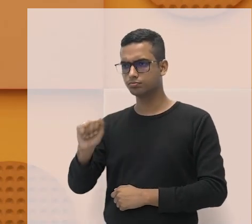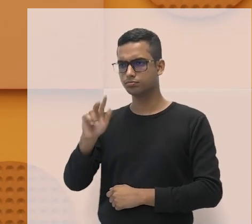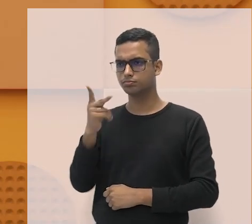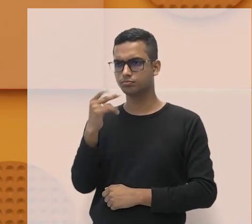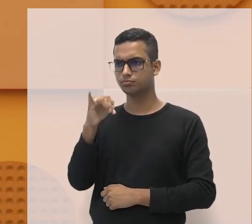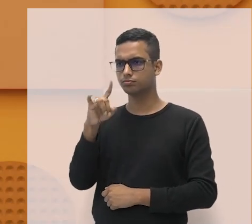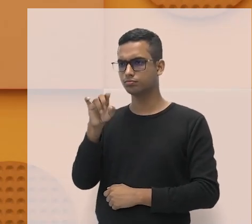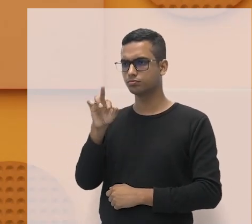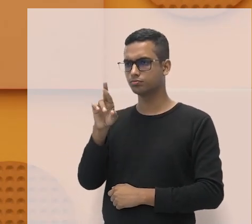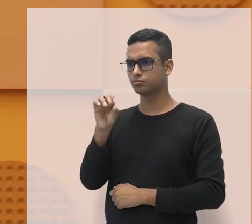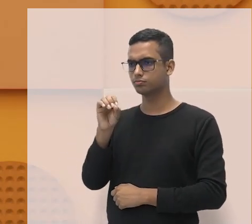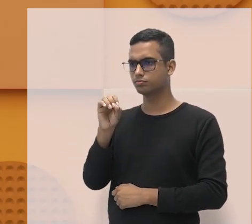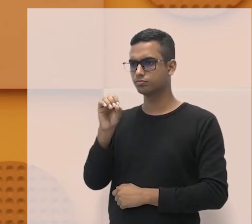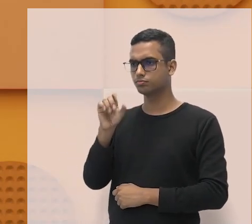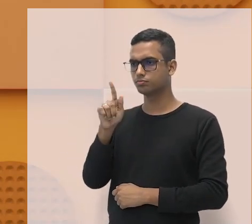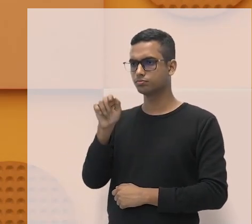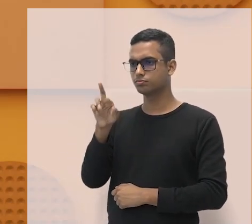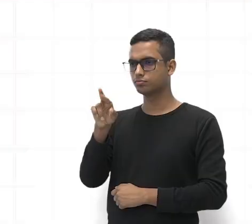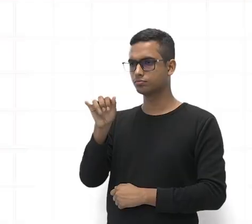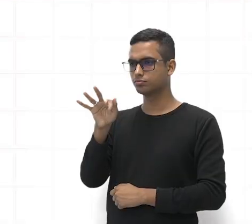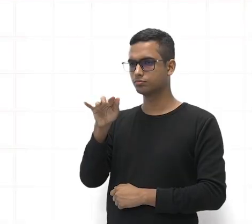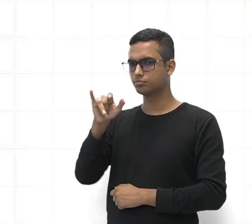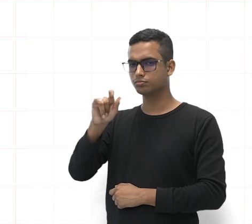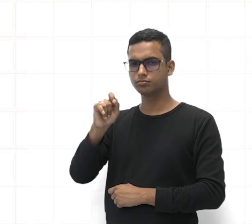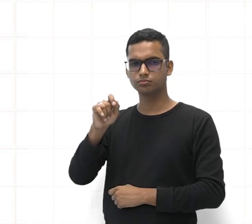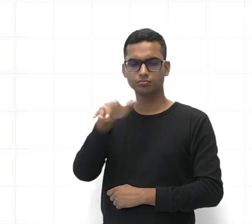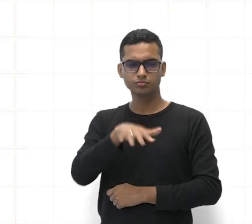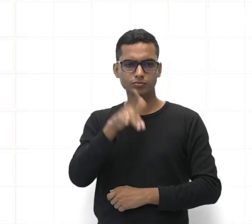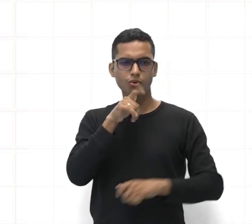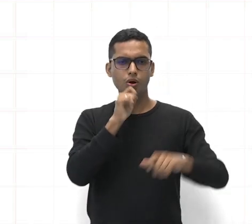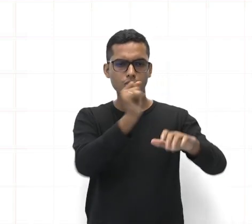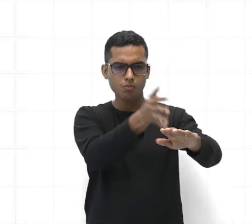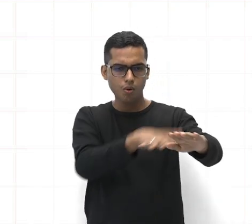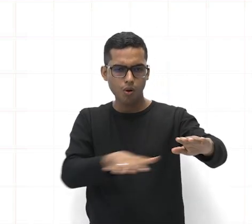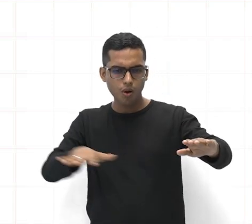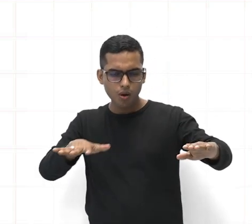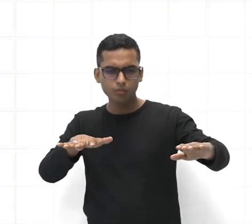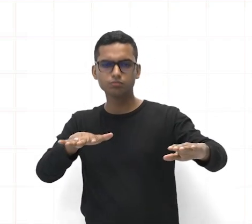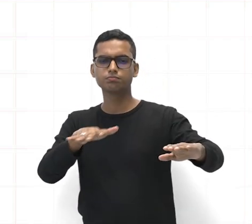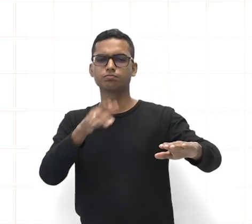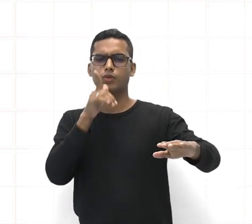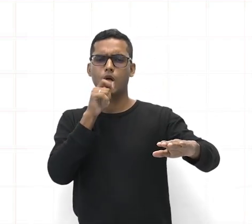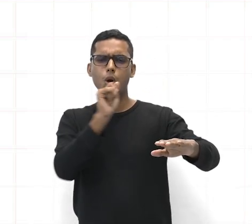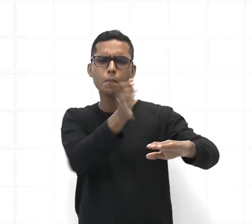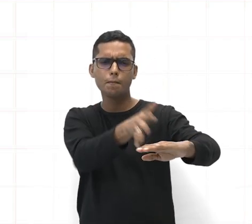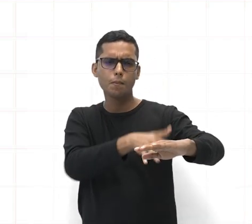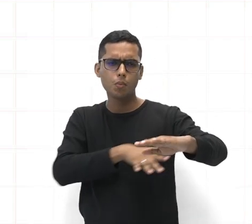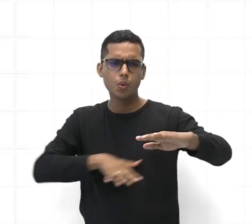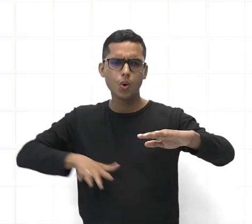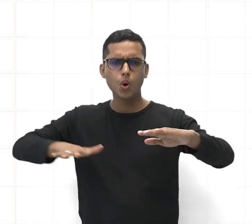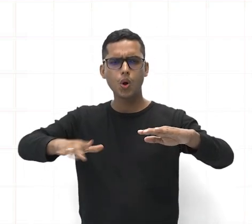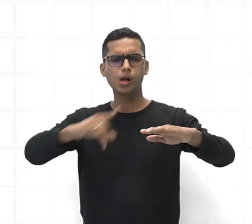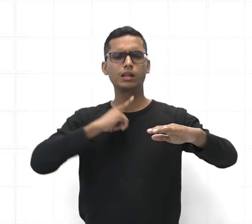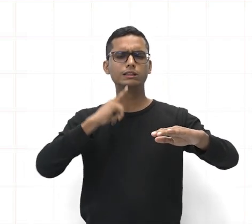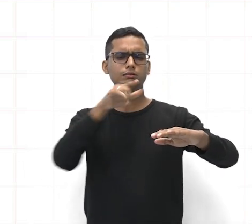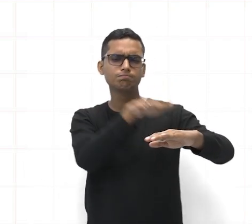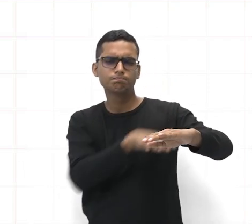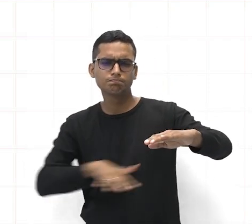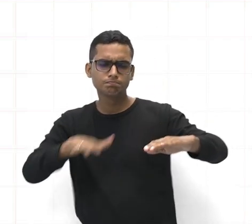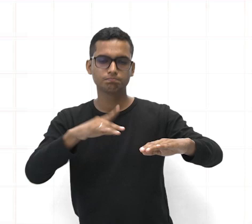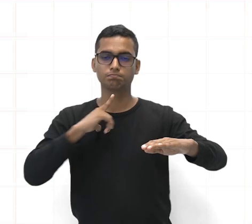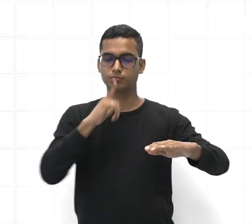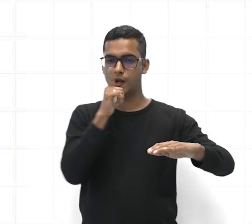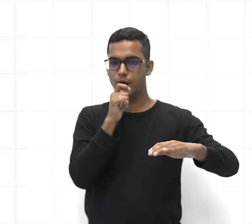de drenagem. E aí a gente acompanha verificando que uma bacia hidrográfica ela corresponde à área